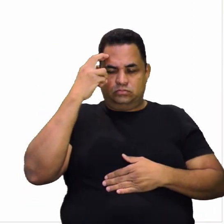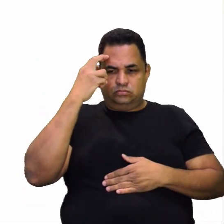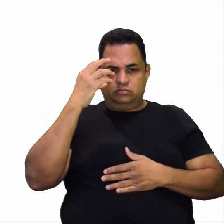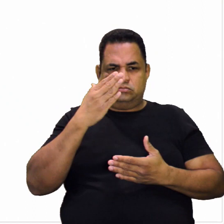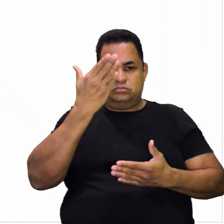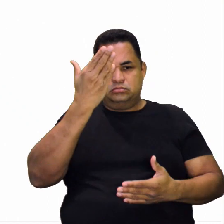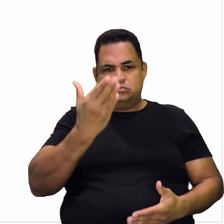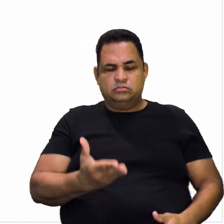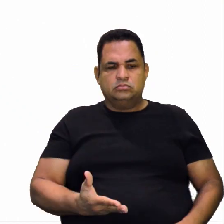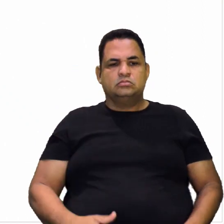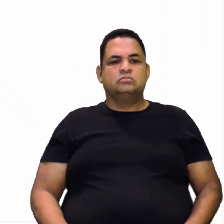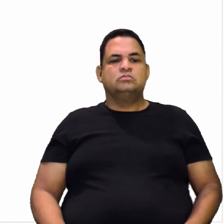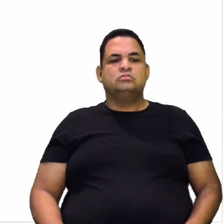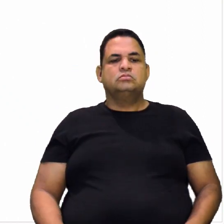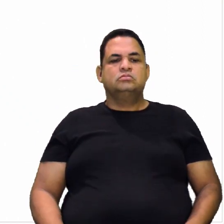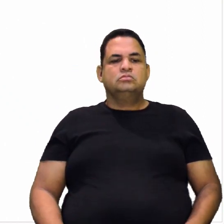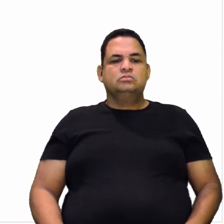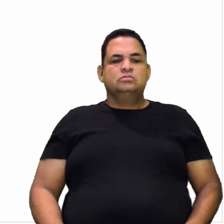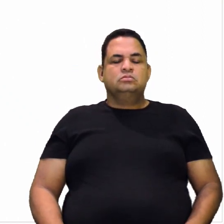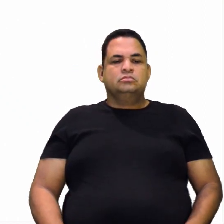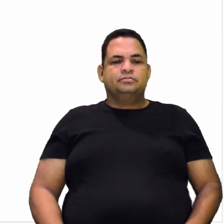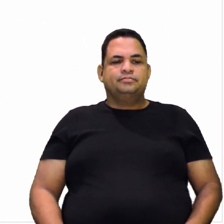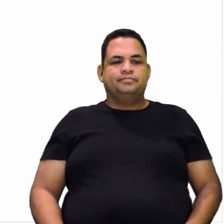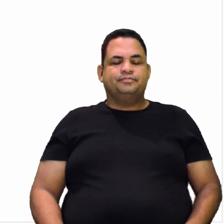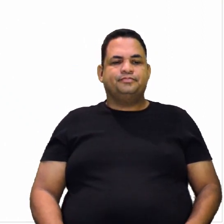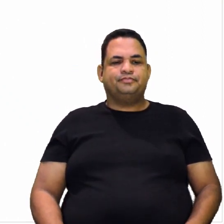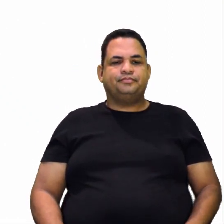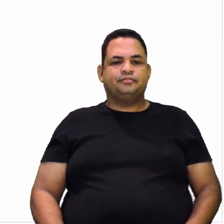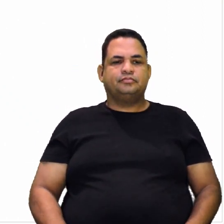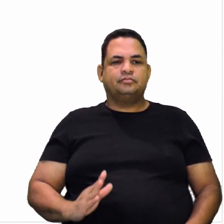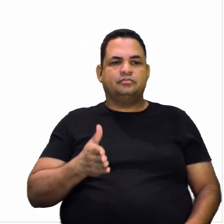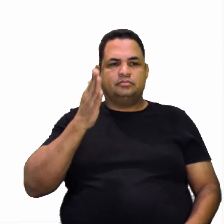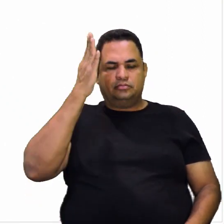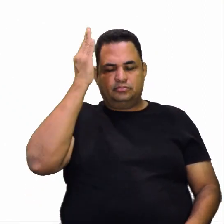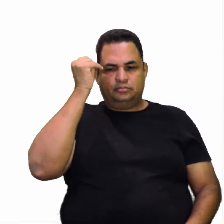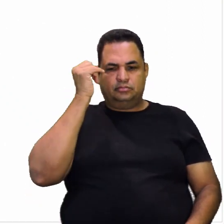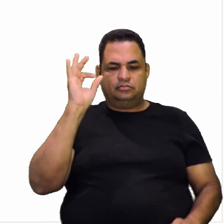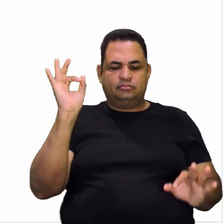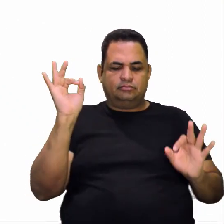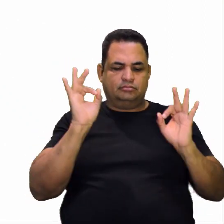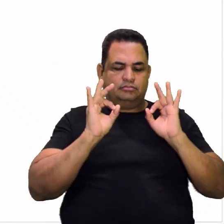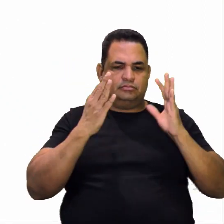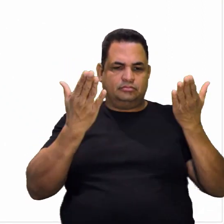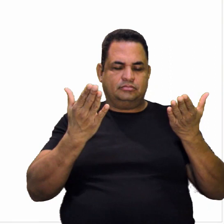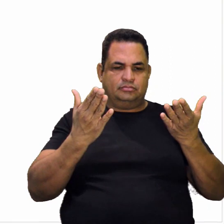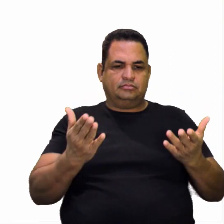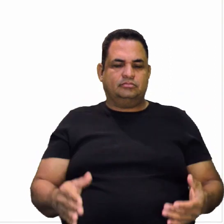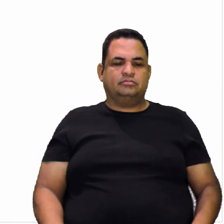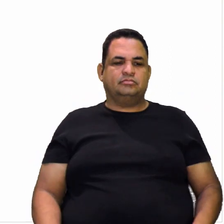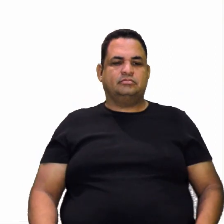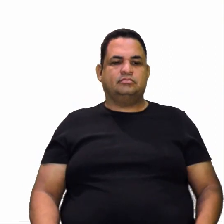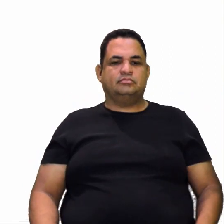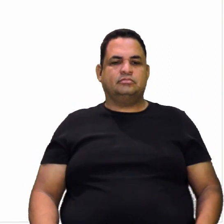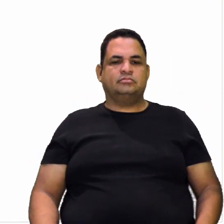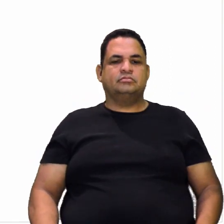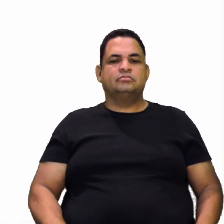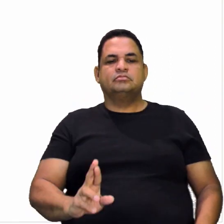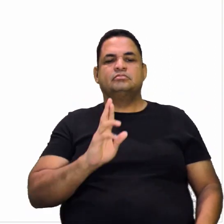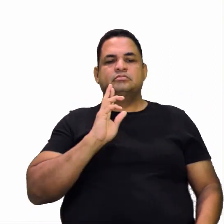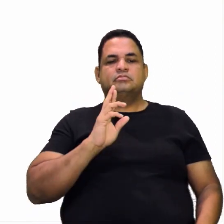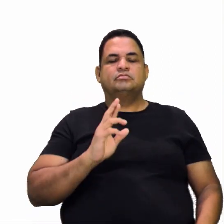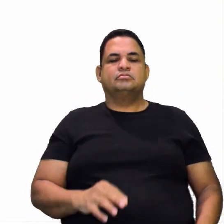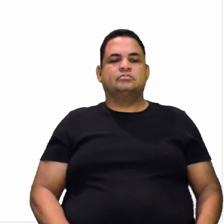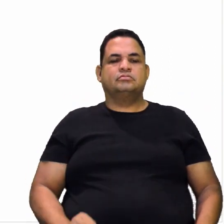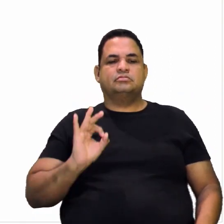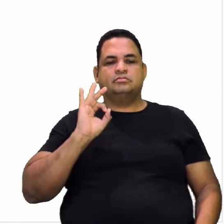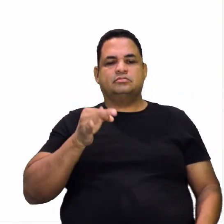espartana, jônica, helenística ou aquilo? Já sabe? Ótimo! Então, podemos partir para a resposta? Resposta